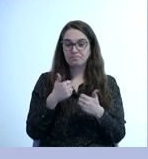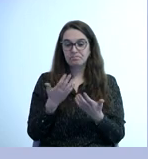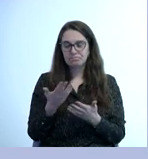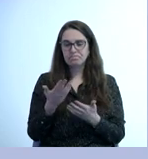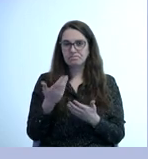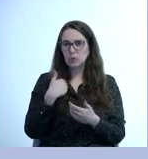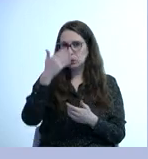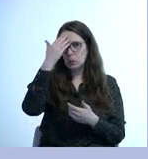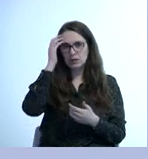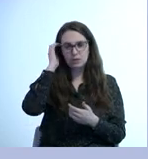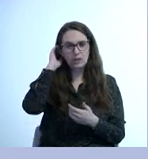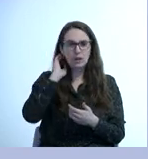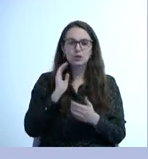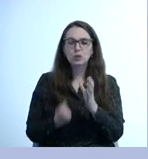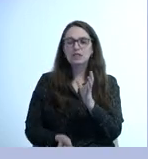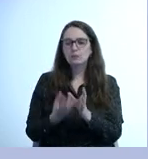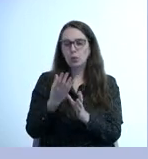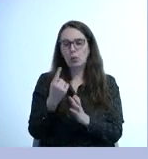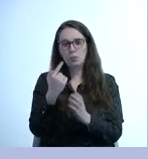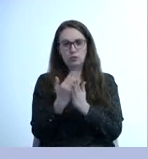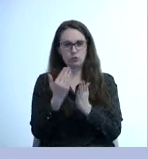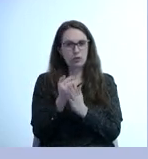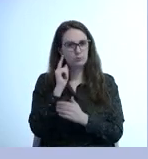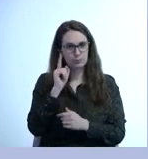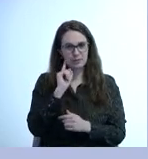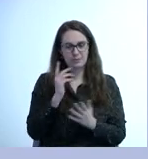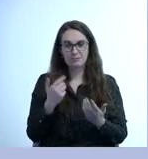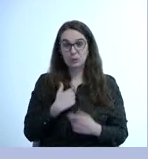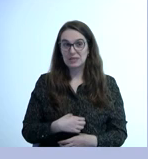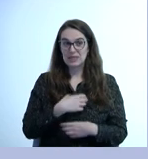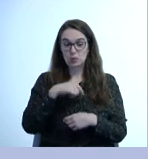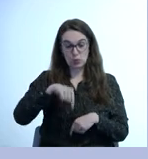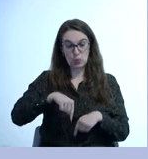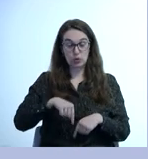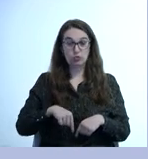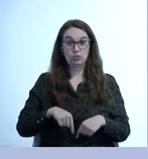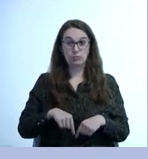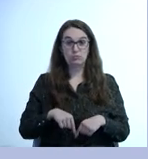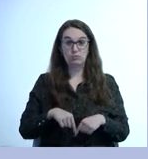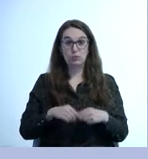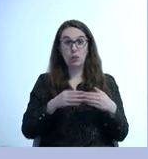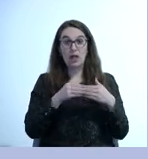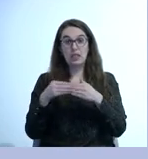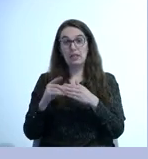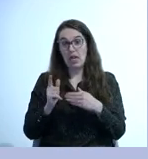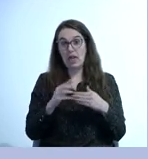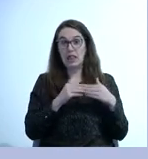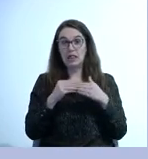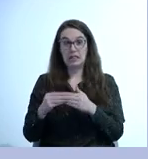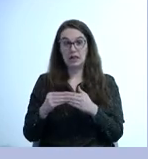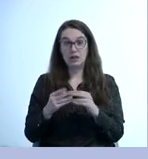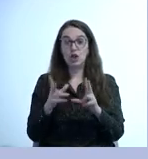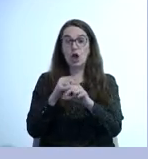funda uma das mais prolíferas escolas, não é? É talvez aquele que é hoje, não é? O líder, digamos, de uma